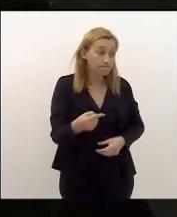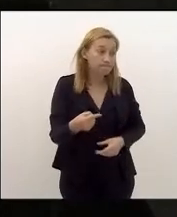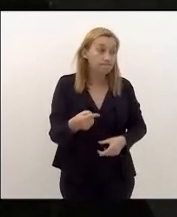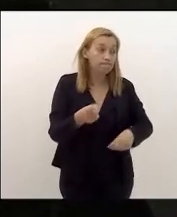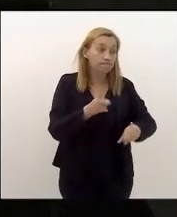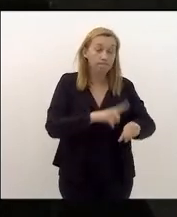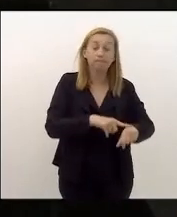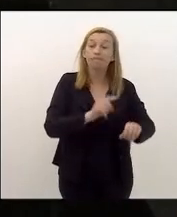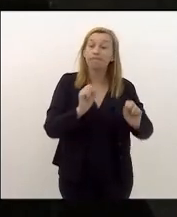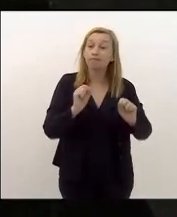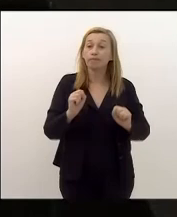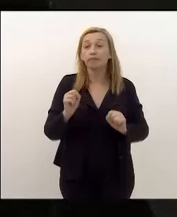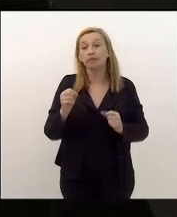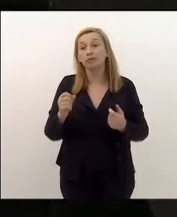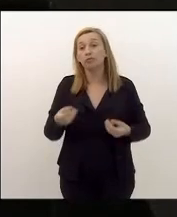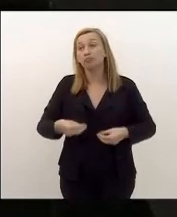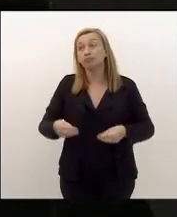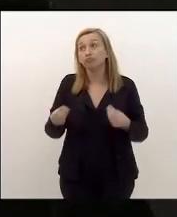permita,